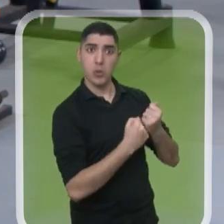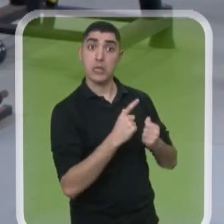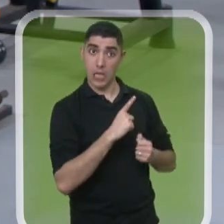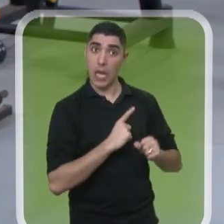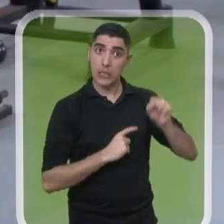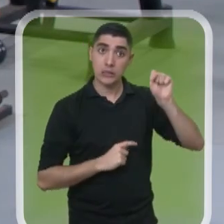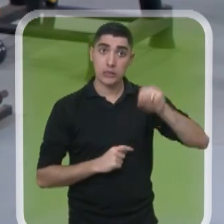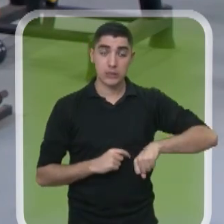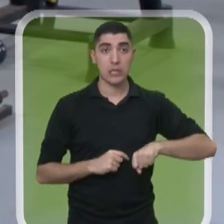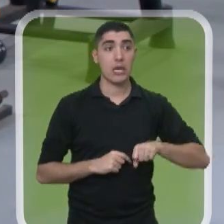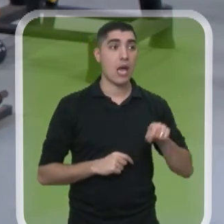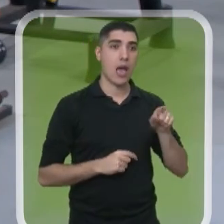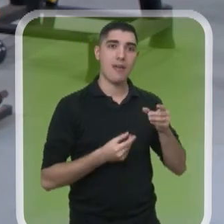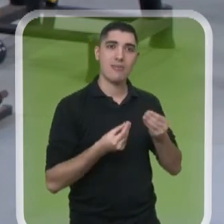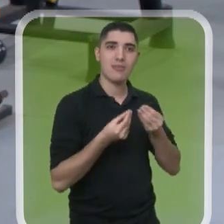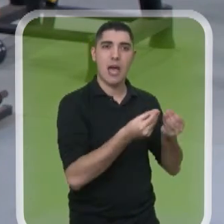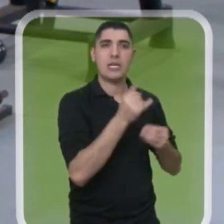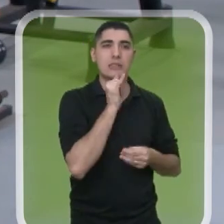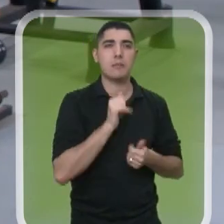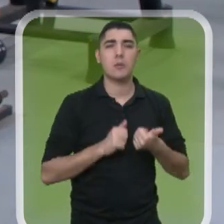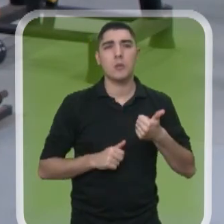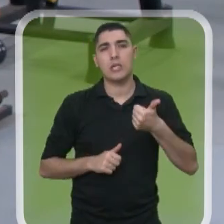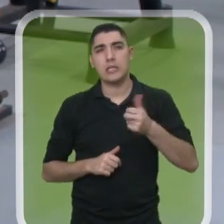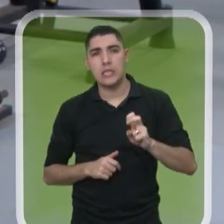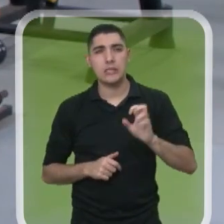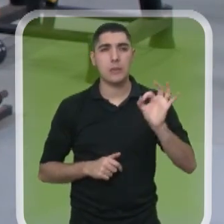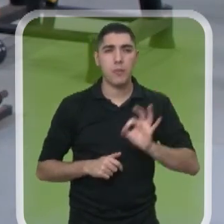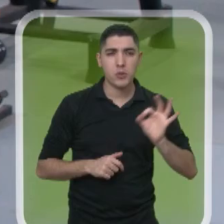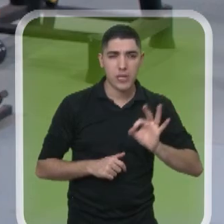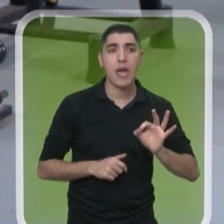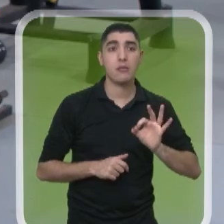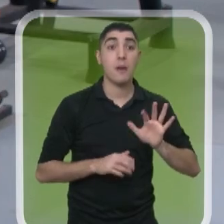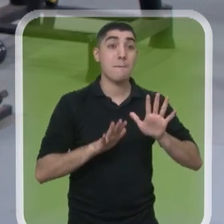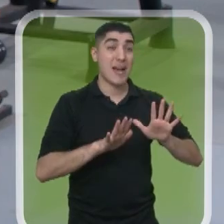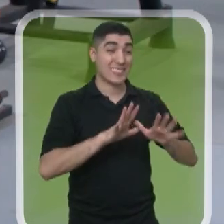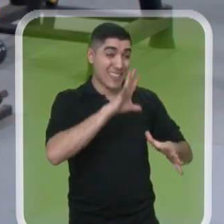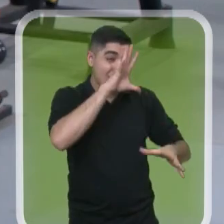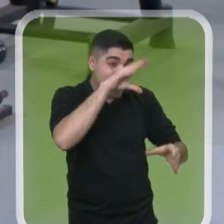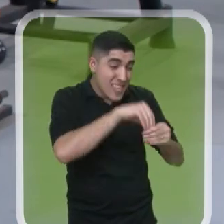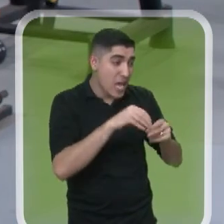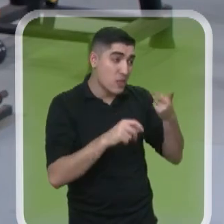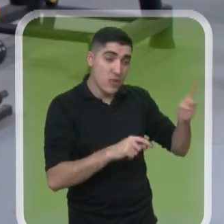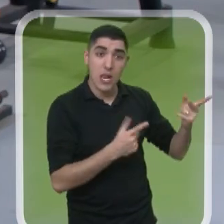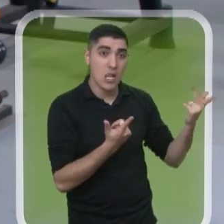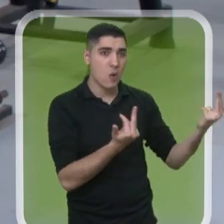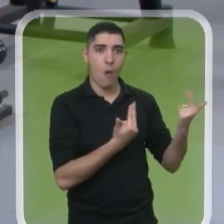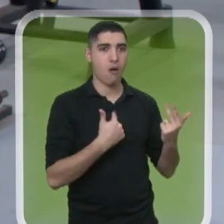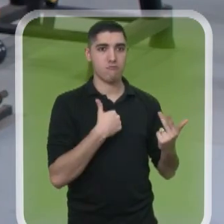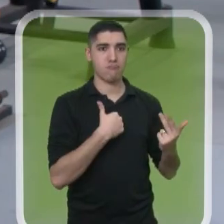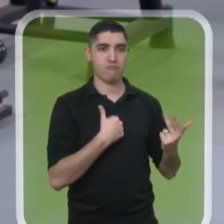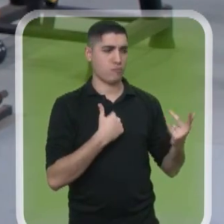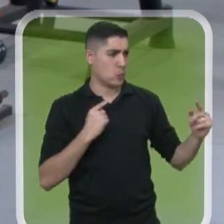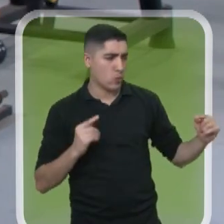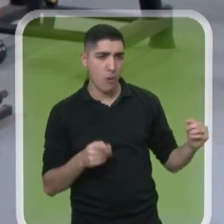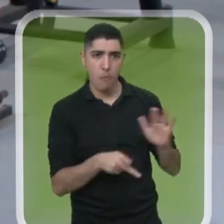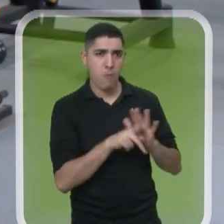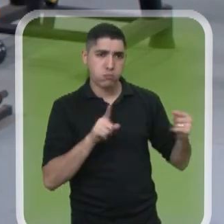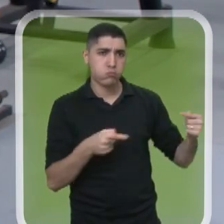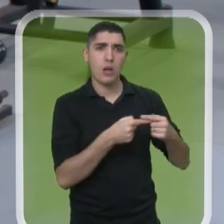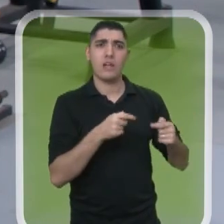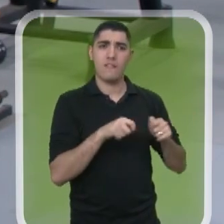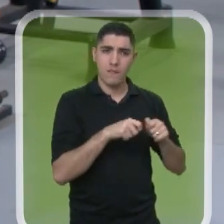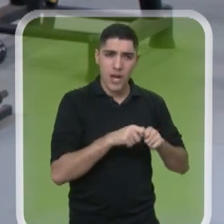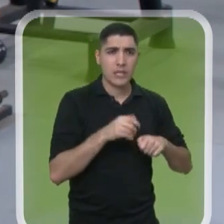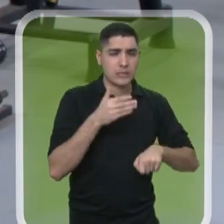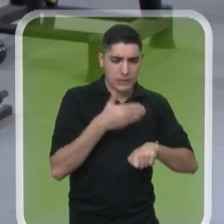é uma quantidade de 15%, se eu vou dar um exemplo. O resto, tudo está na mesma situação que eu. Faz tudo quanto é tipo